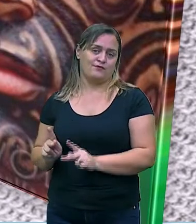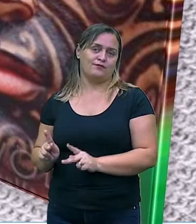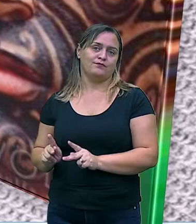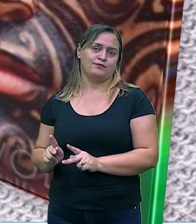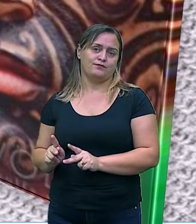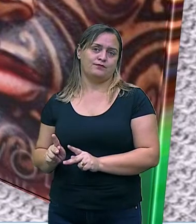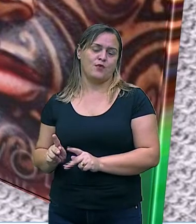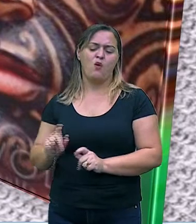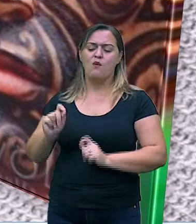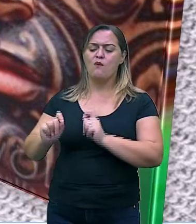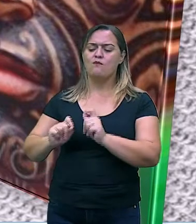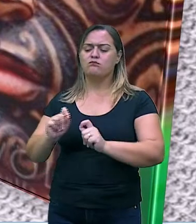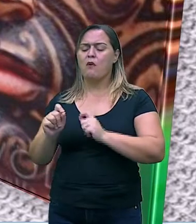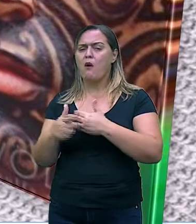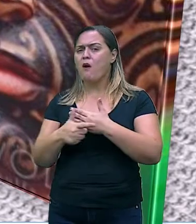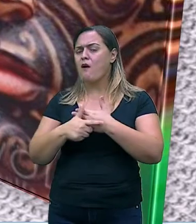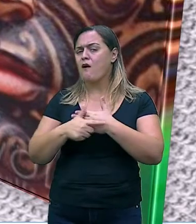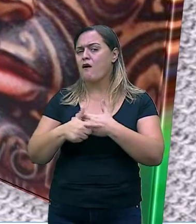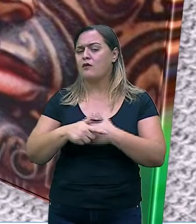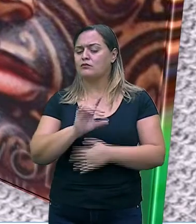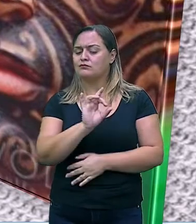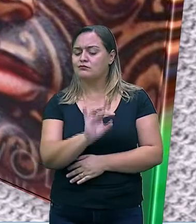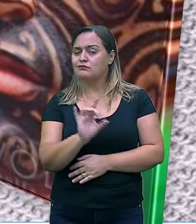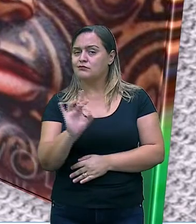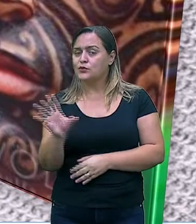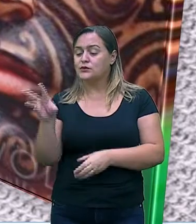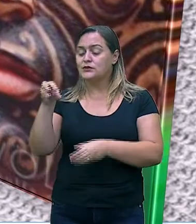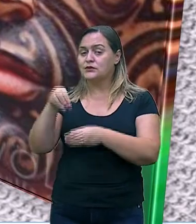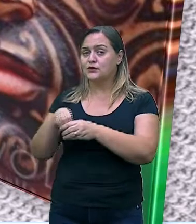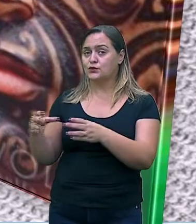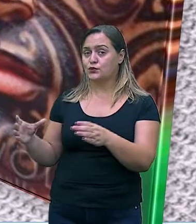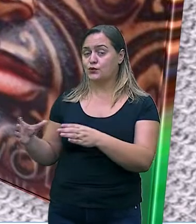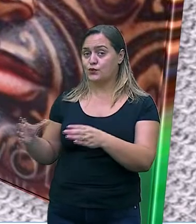sua função ali dentro daquele grupo.